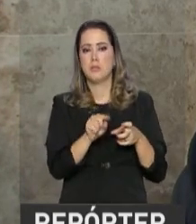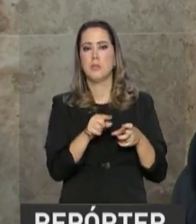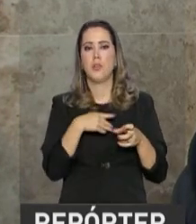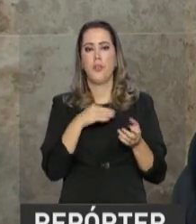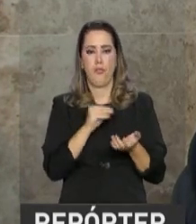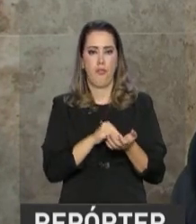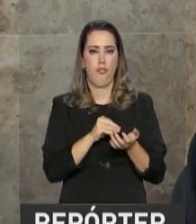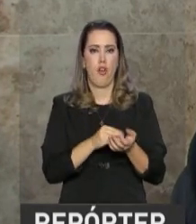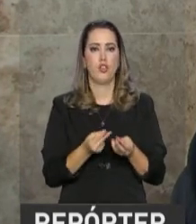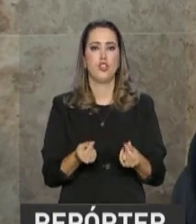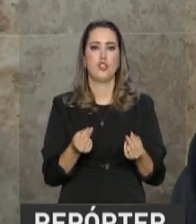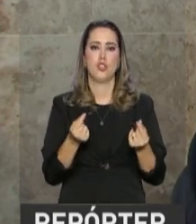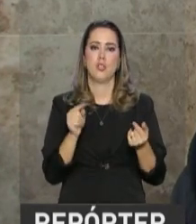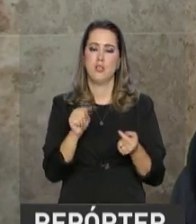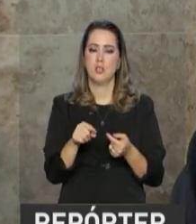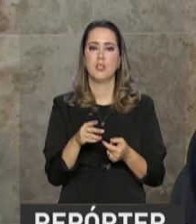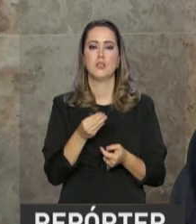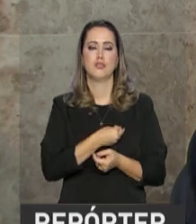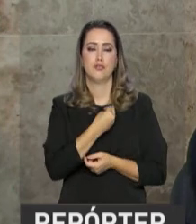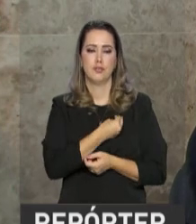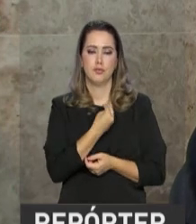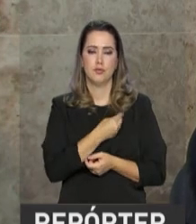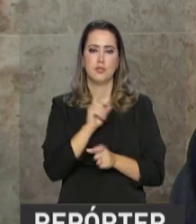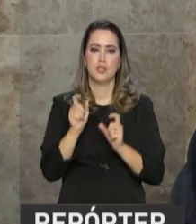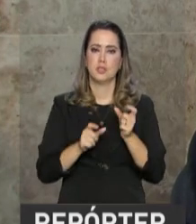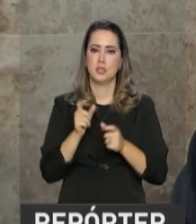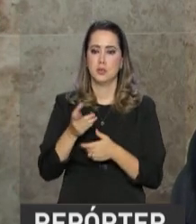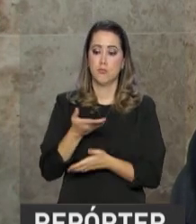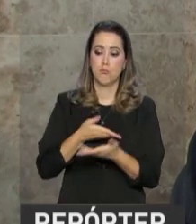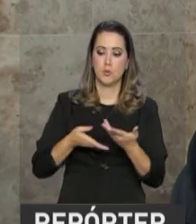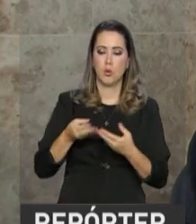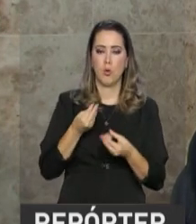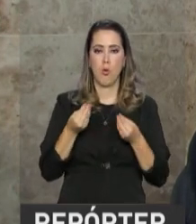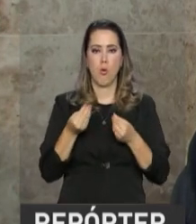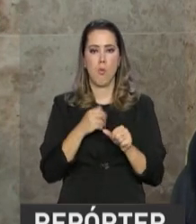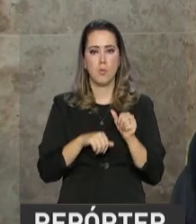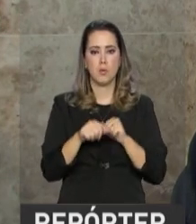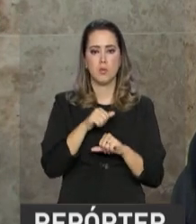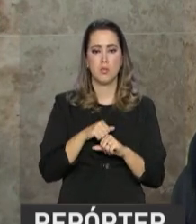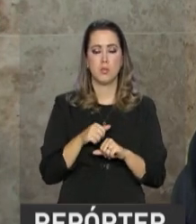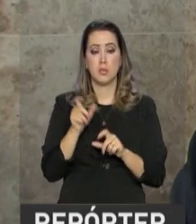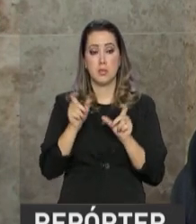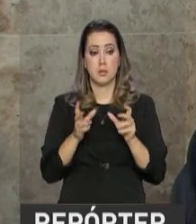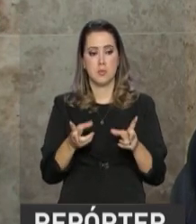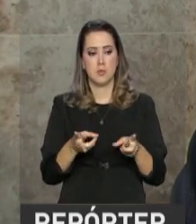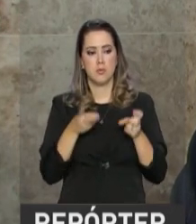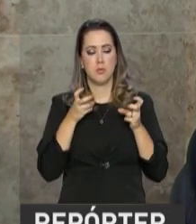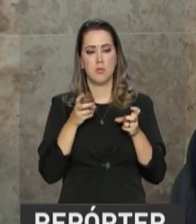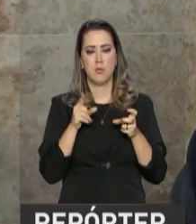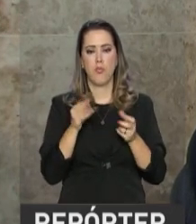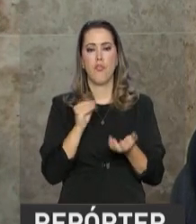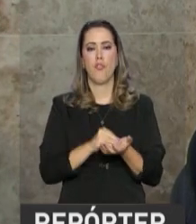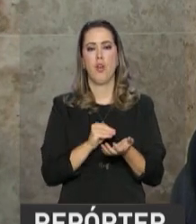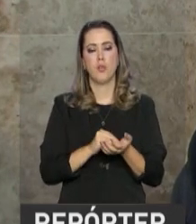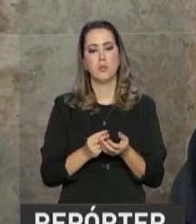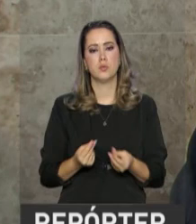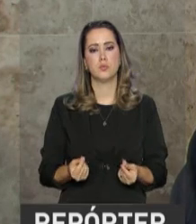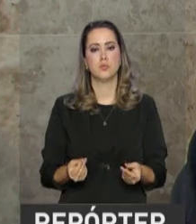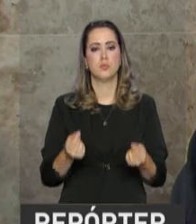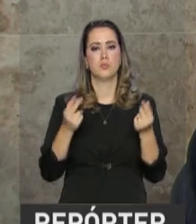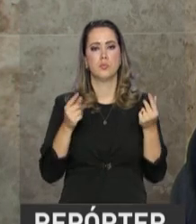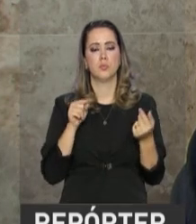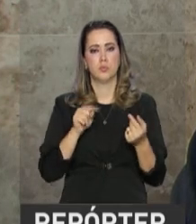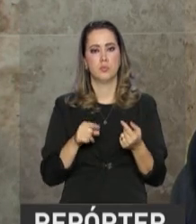quanta falta de moeda afeta a vida das pessoas. O comércio em geral, as pessoas se sentem muito a falta desse numerário, desse